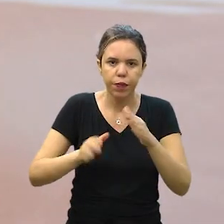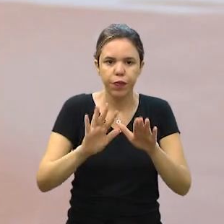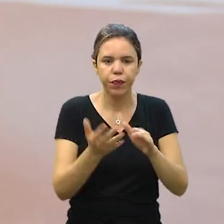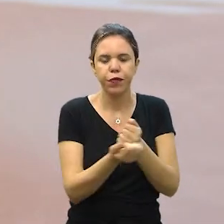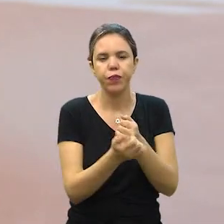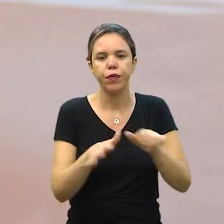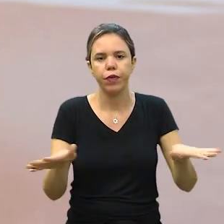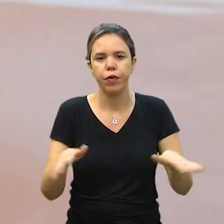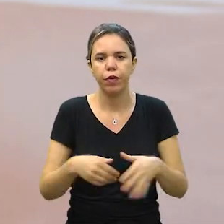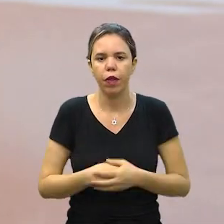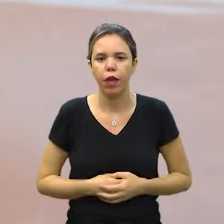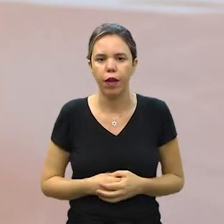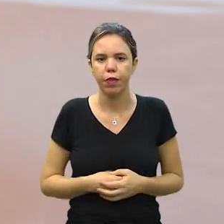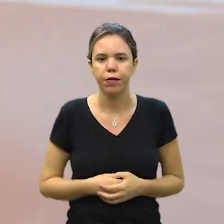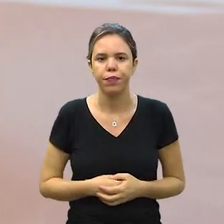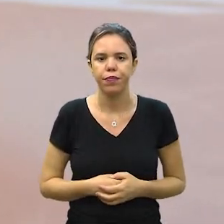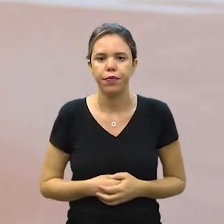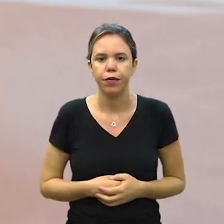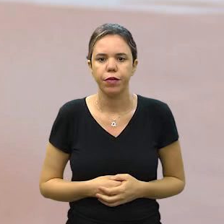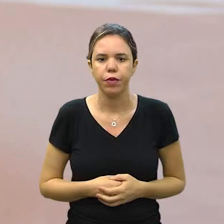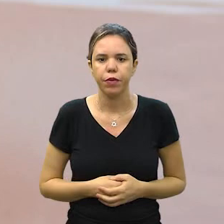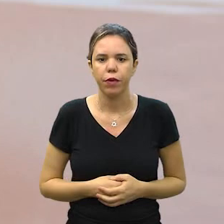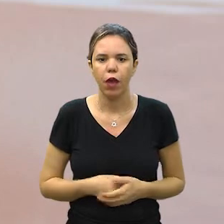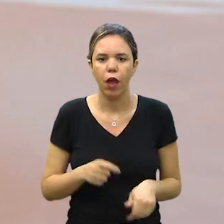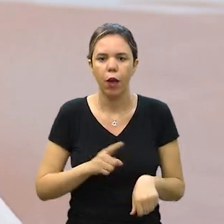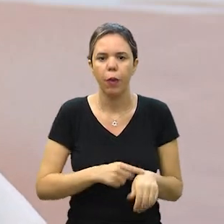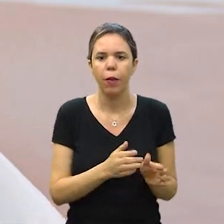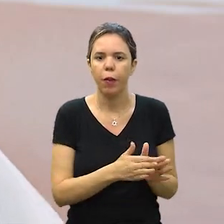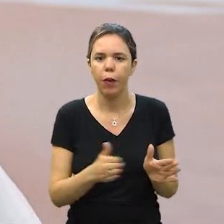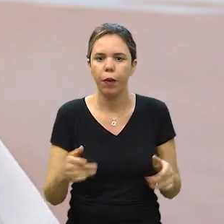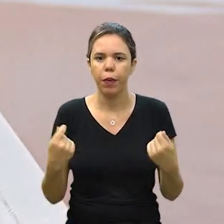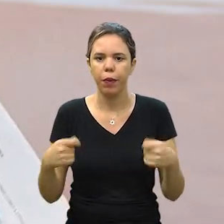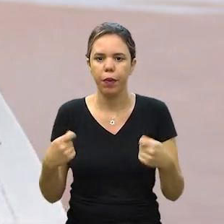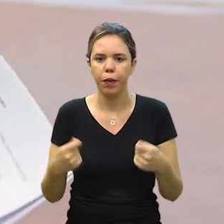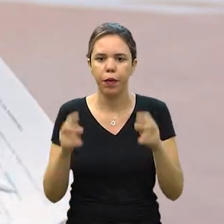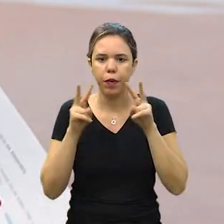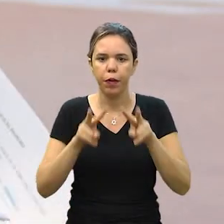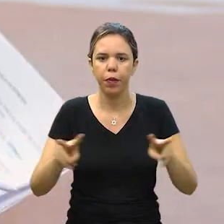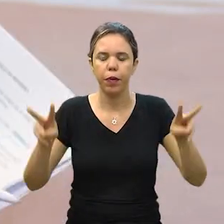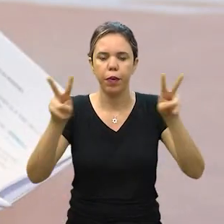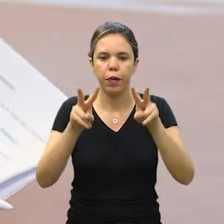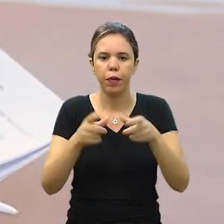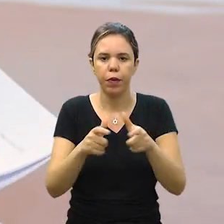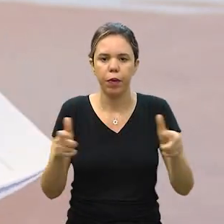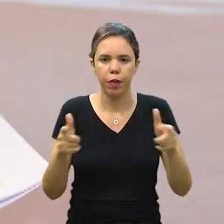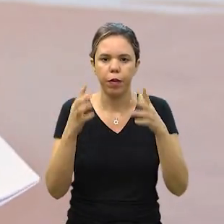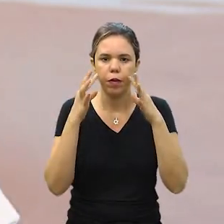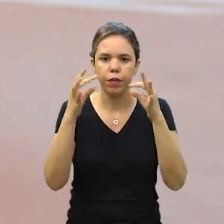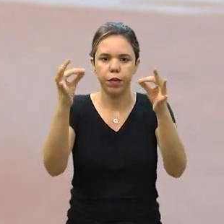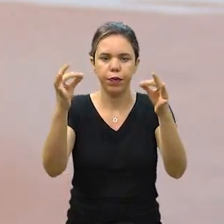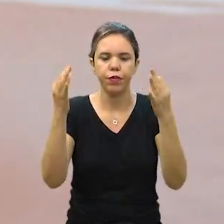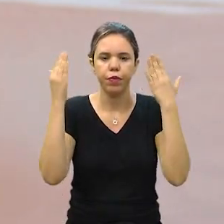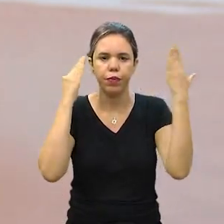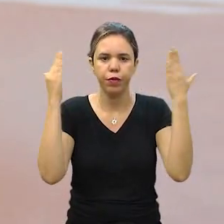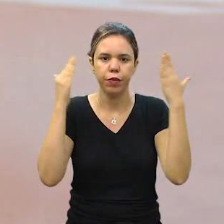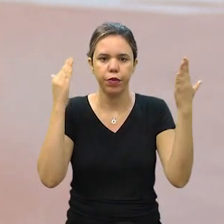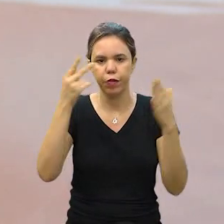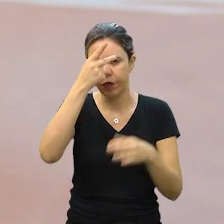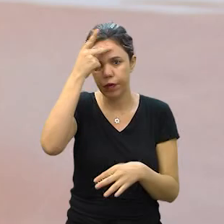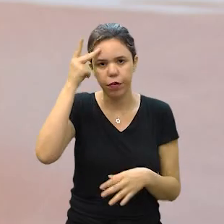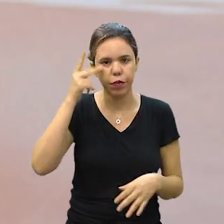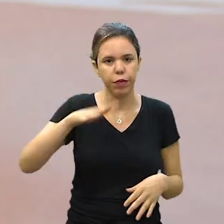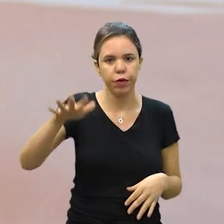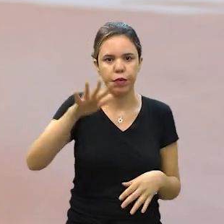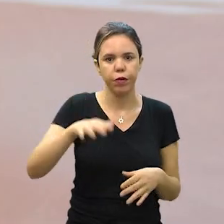na pandemia de Covid-19. Thelma, esse é um momento que a gente precisa olhar com bastante atenção o psicológico